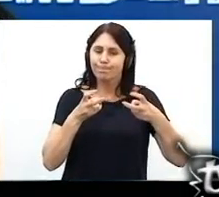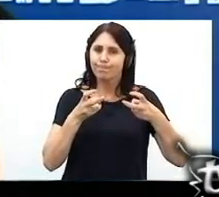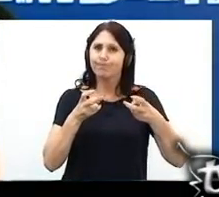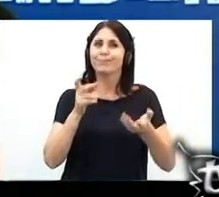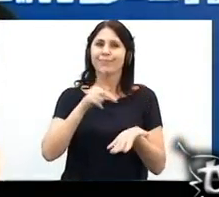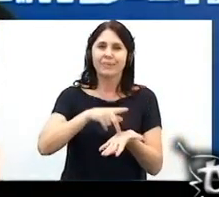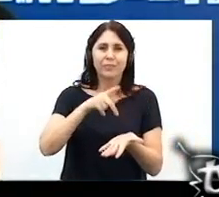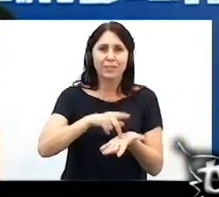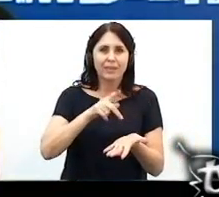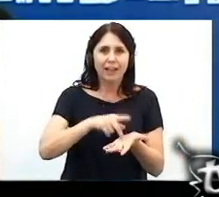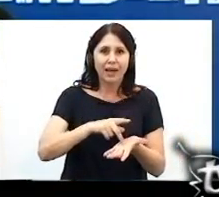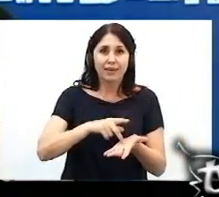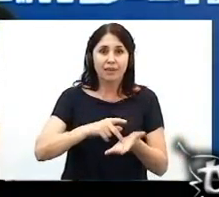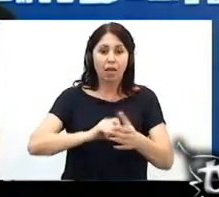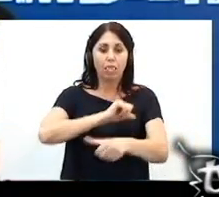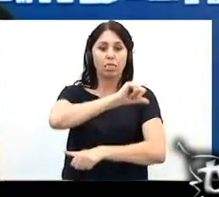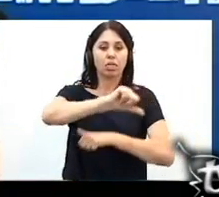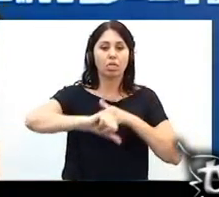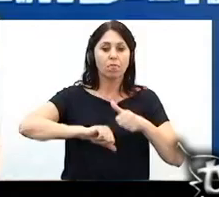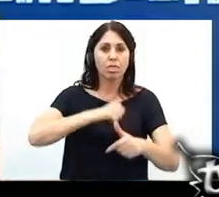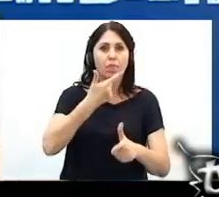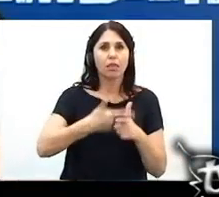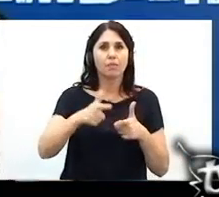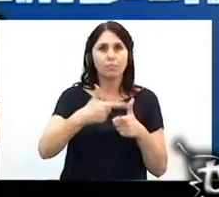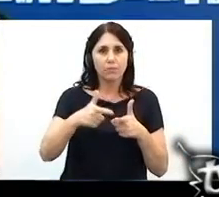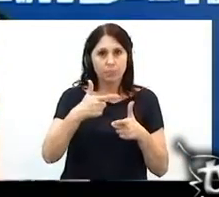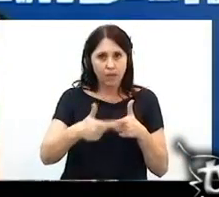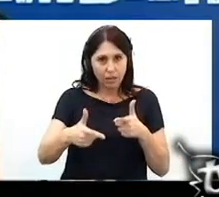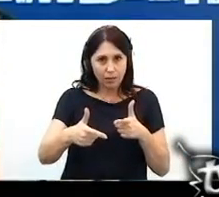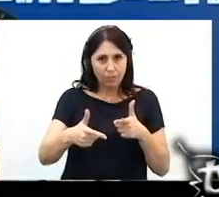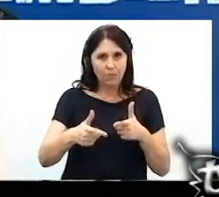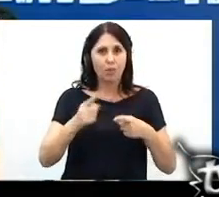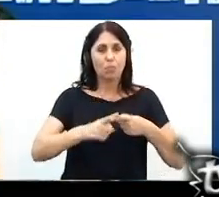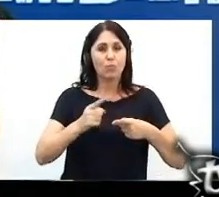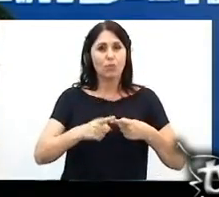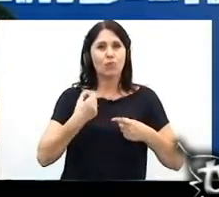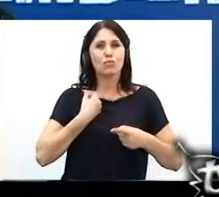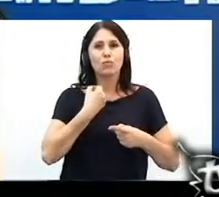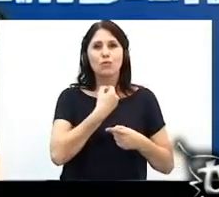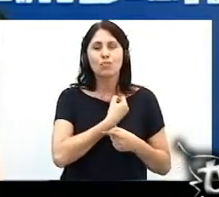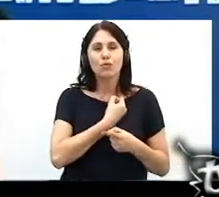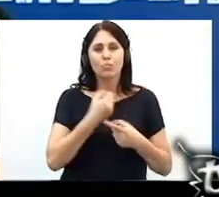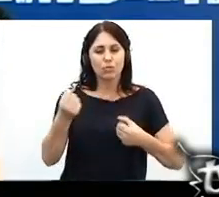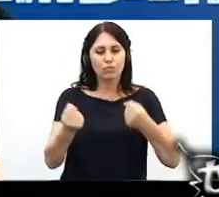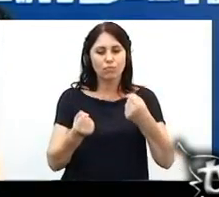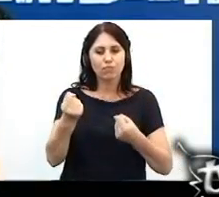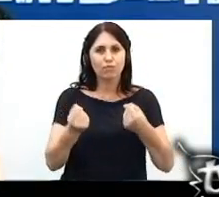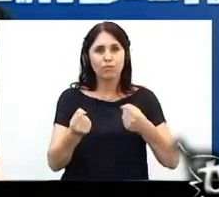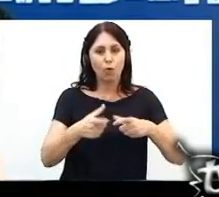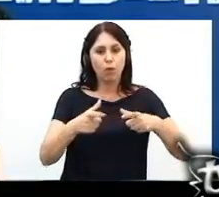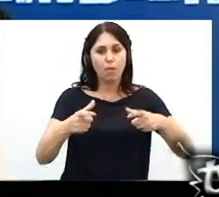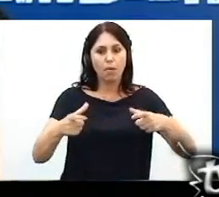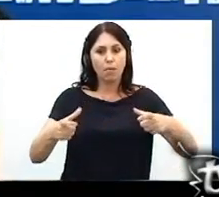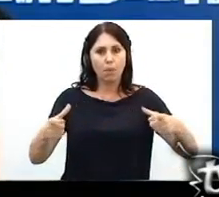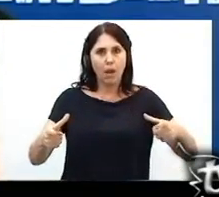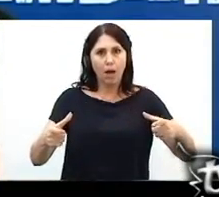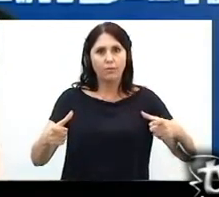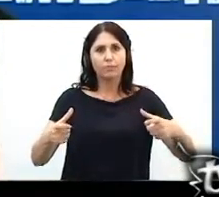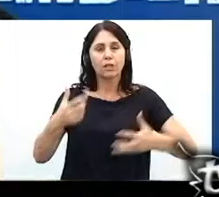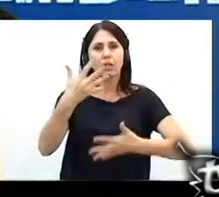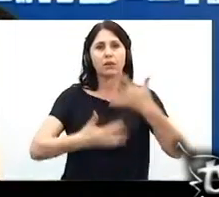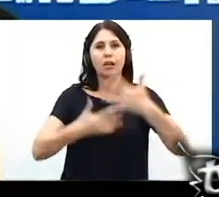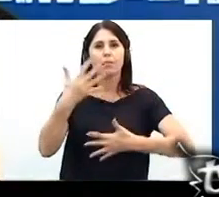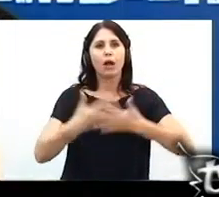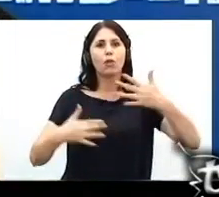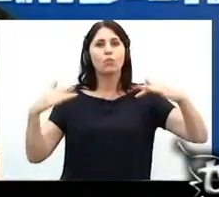XX, o automóvel parecia ser a solução para a questão da mobilidade, né? Só que hoje a gente percebe,